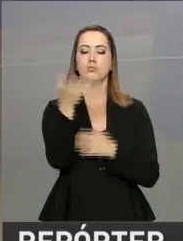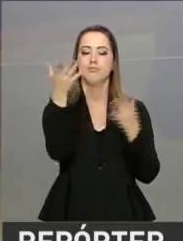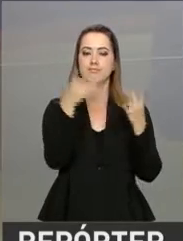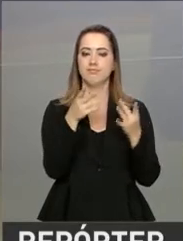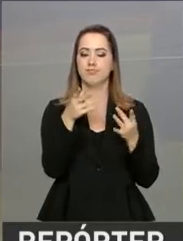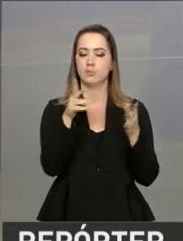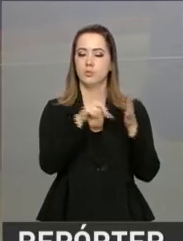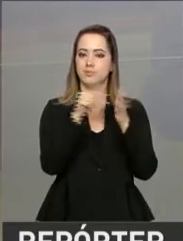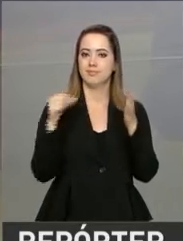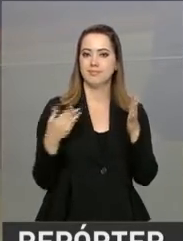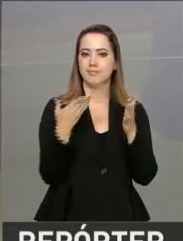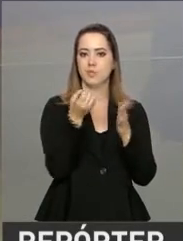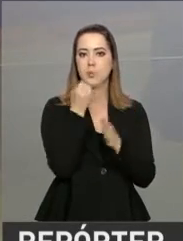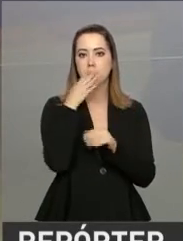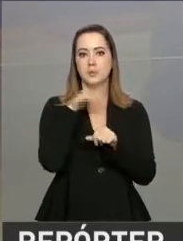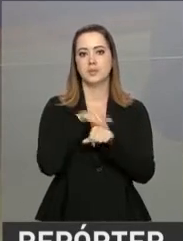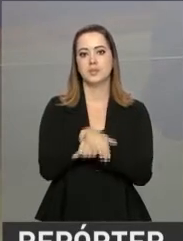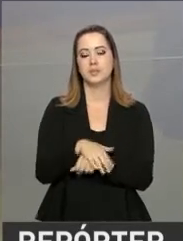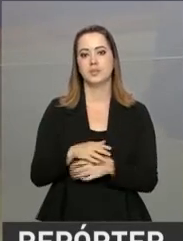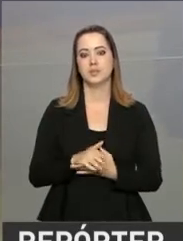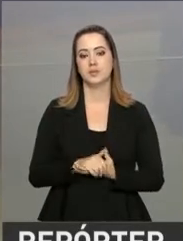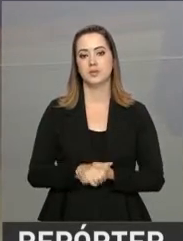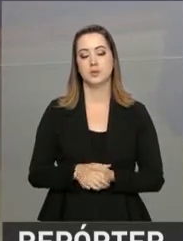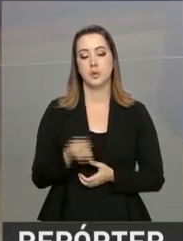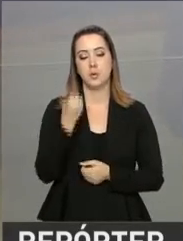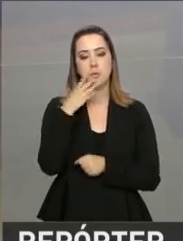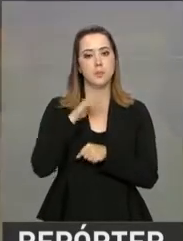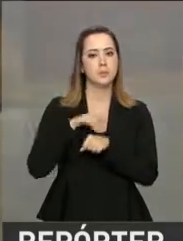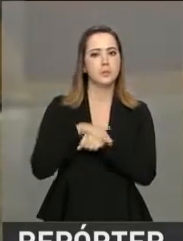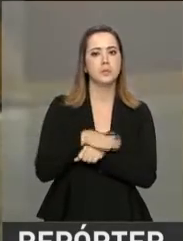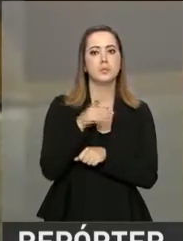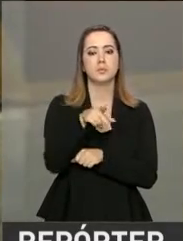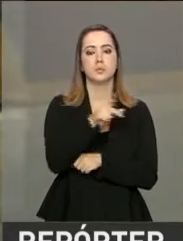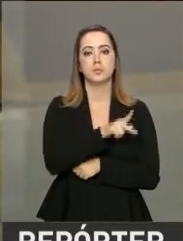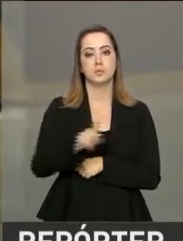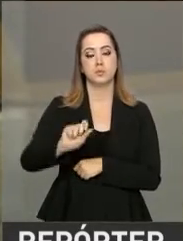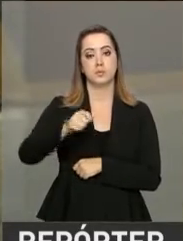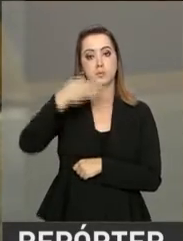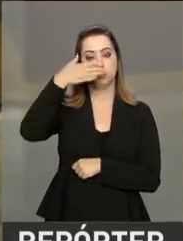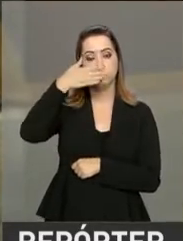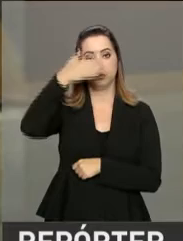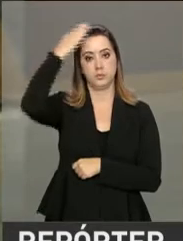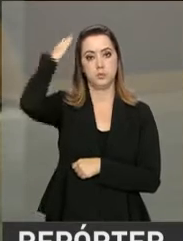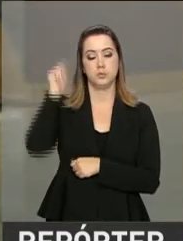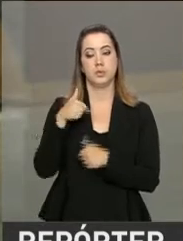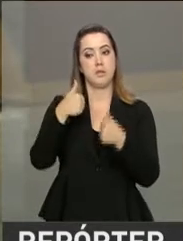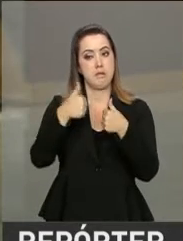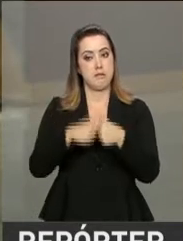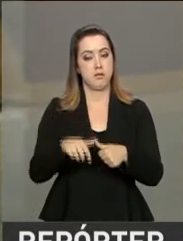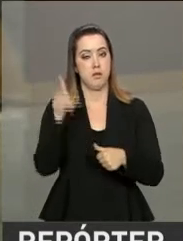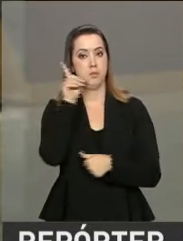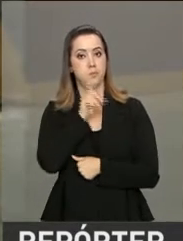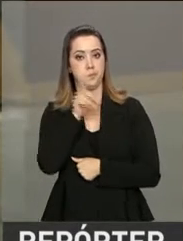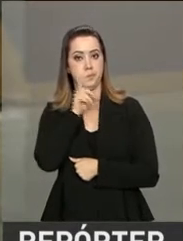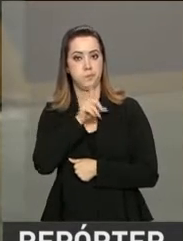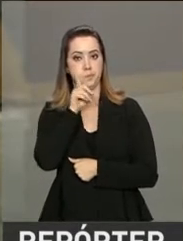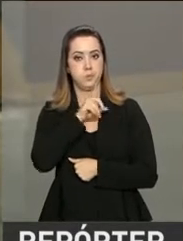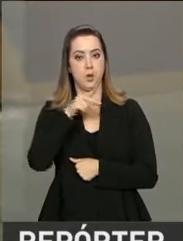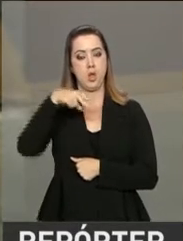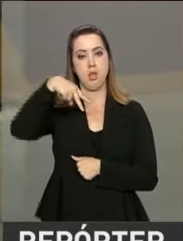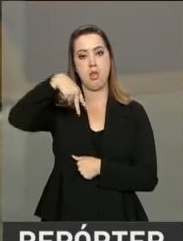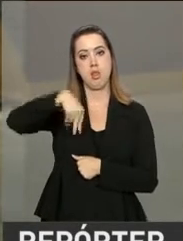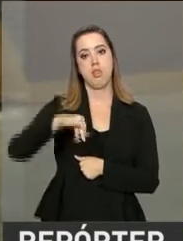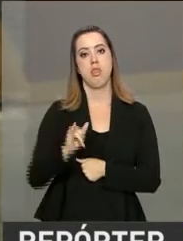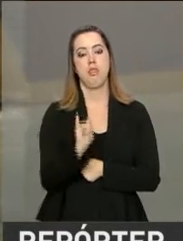no palácio do planalto boa noite paulo boa noite zé luís o presidente michel temer estará em nova york nos estados unidos na semana